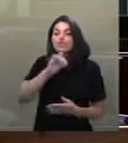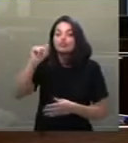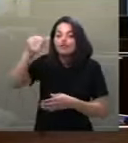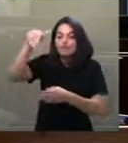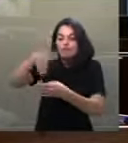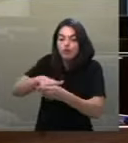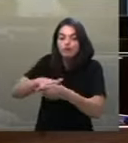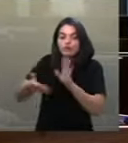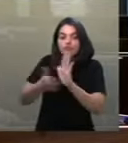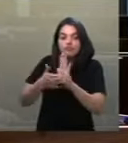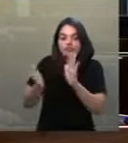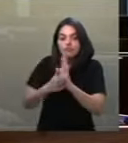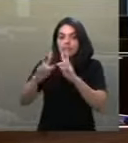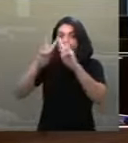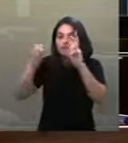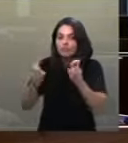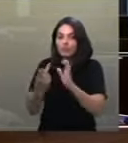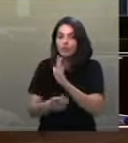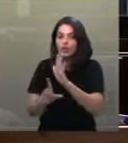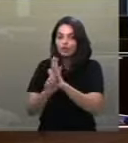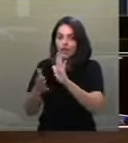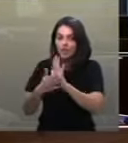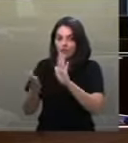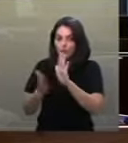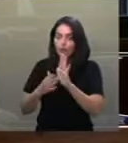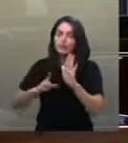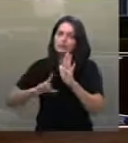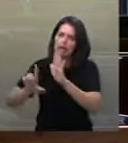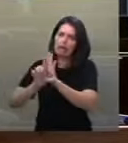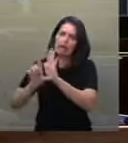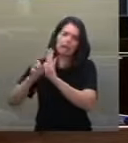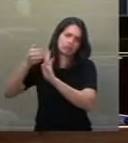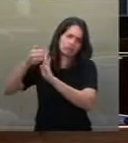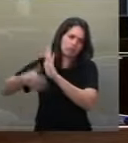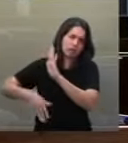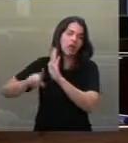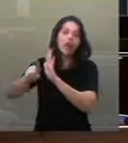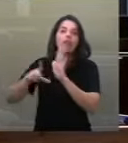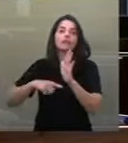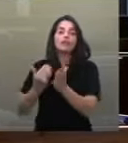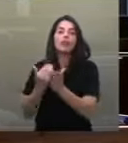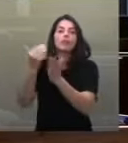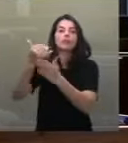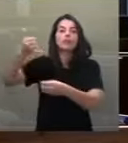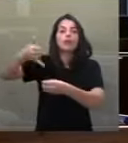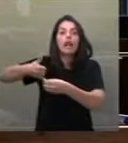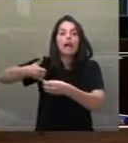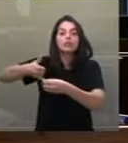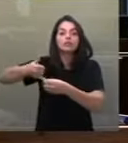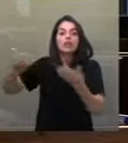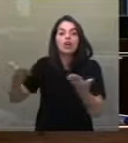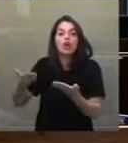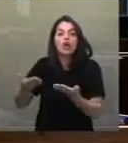votação desse projeto, desse pacote legislativo, tivemos um aumento da gasolina, senhor presidente, gasolina